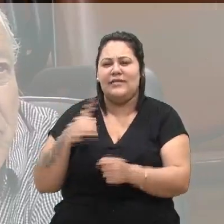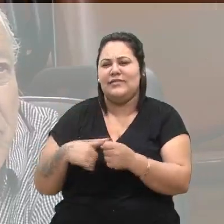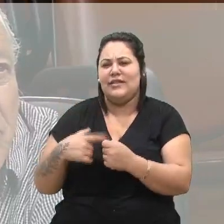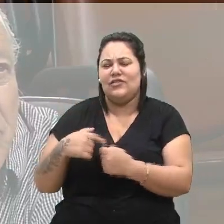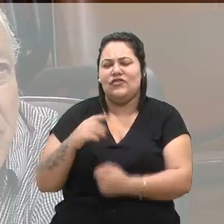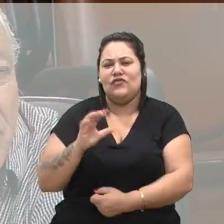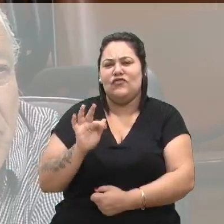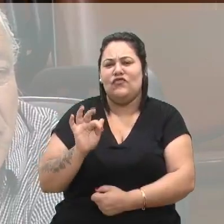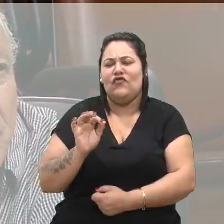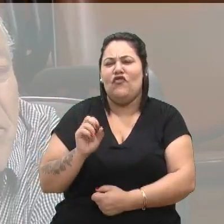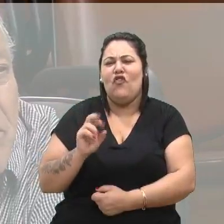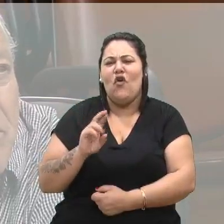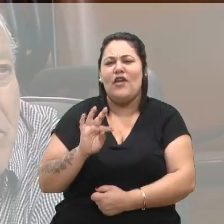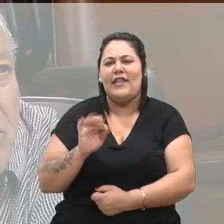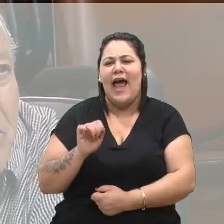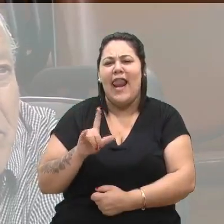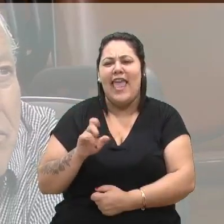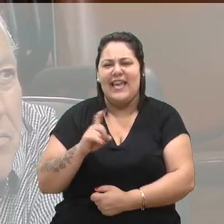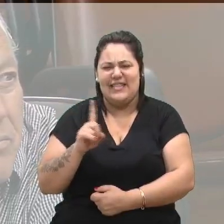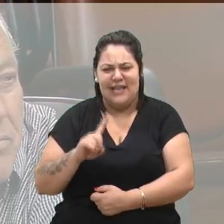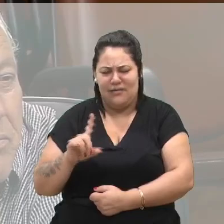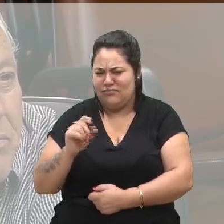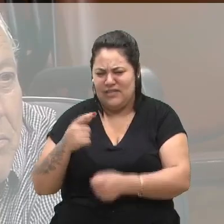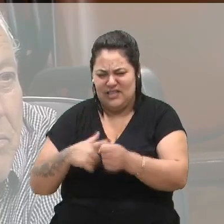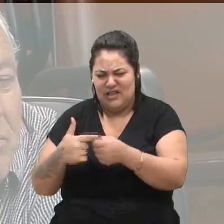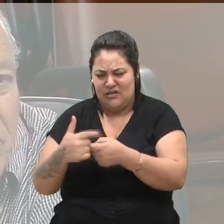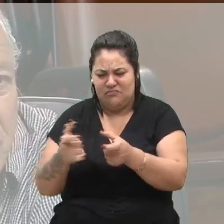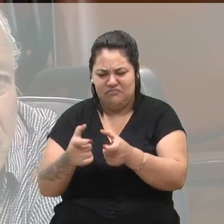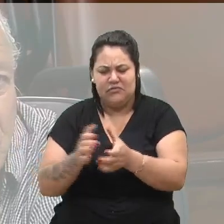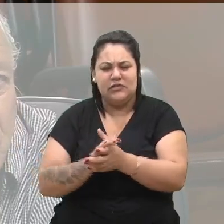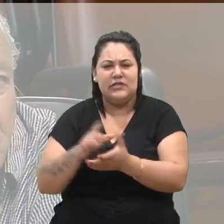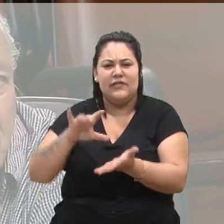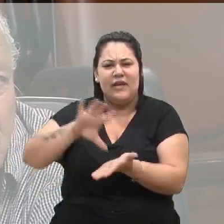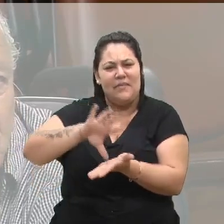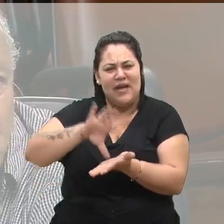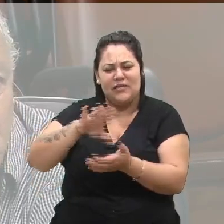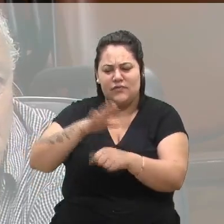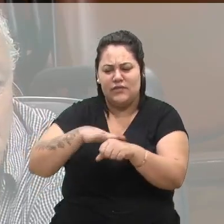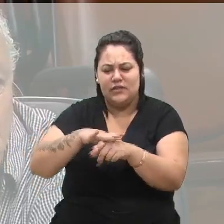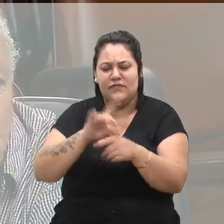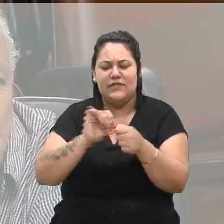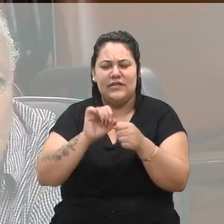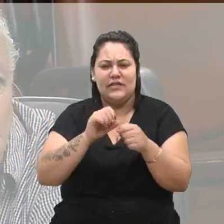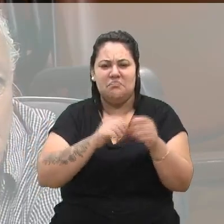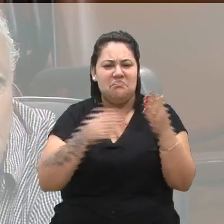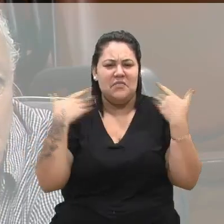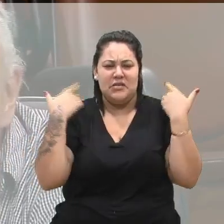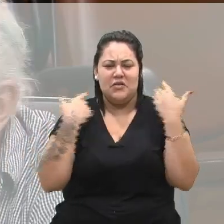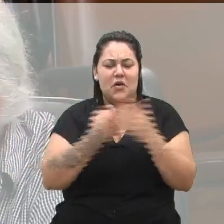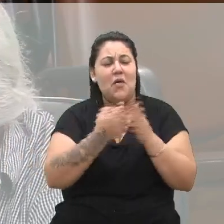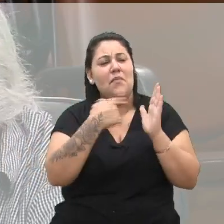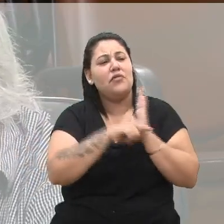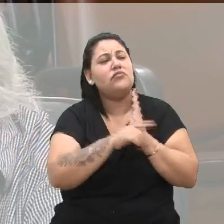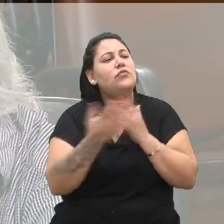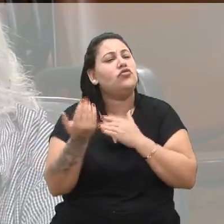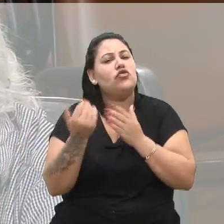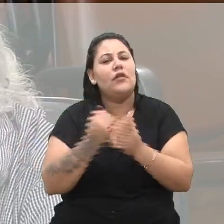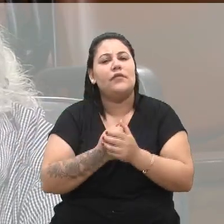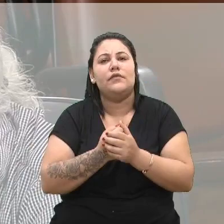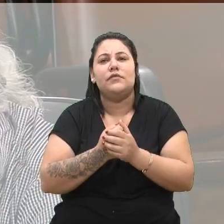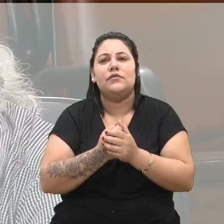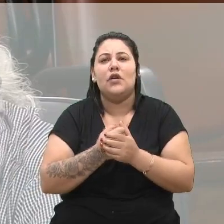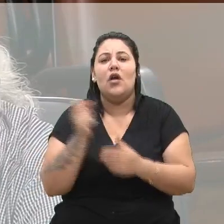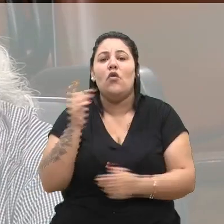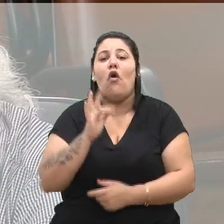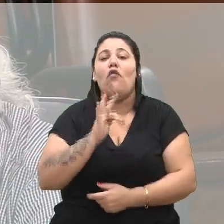estava na praça lá conversando, eu estava fazendo mochilão, e perguntei para um adolescente que estava na praça, eu disse, escuta, o que vocês fazem aqui? Qual que é o futuro